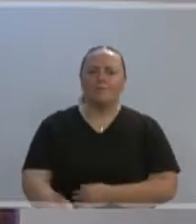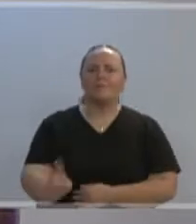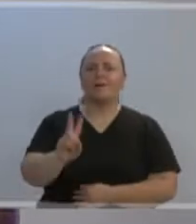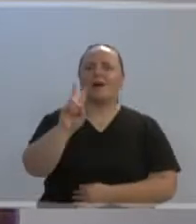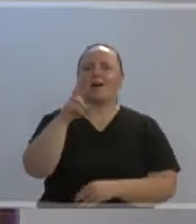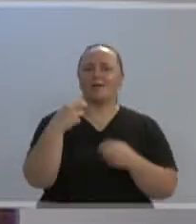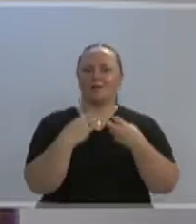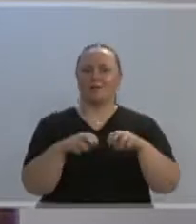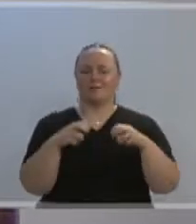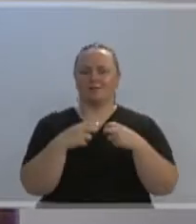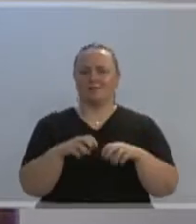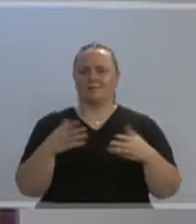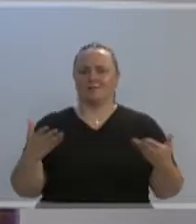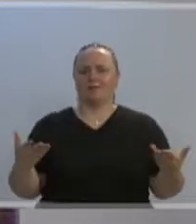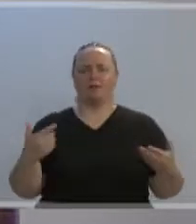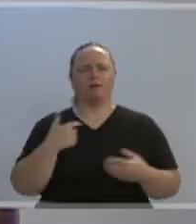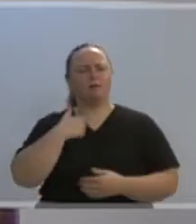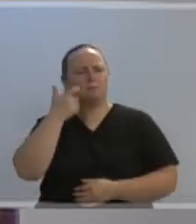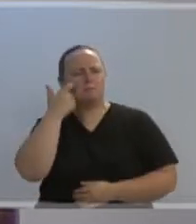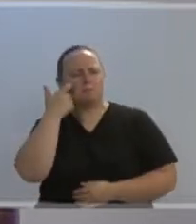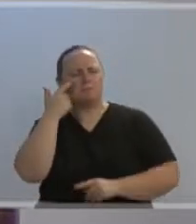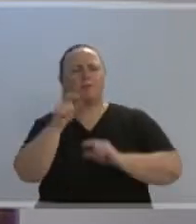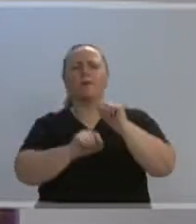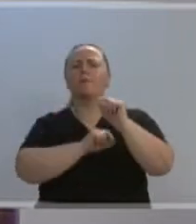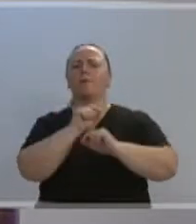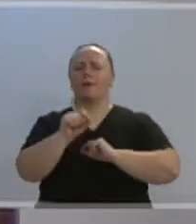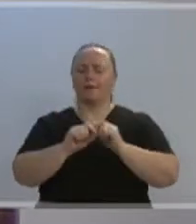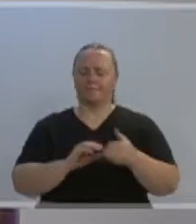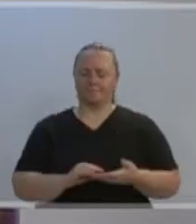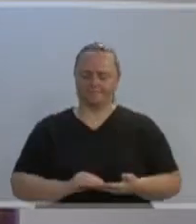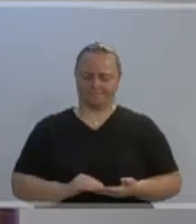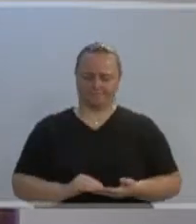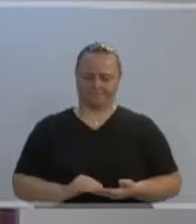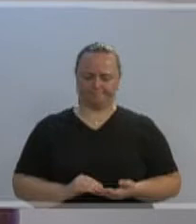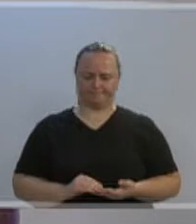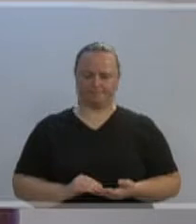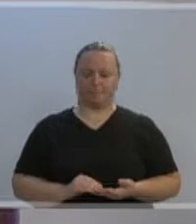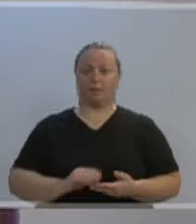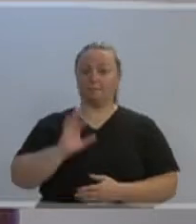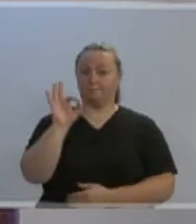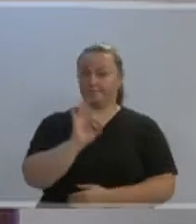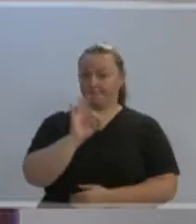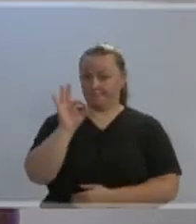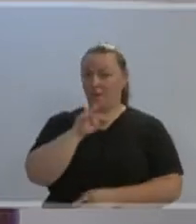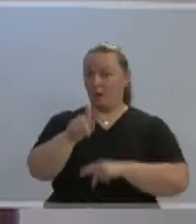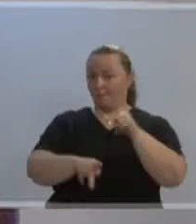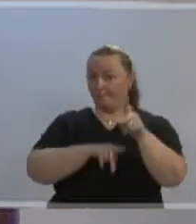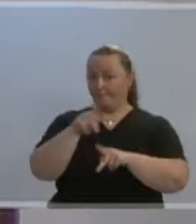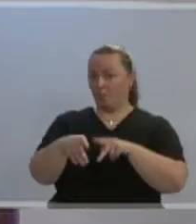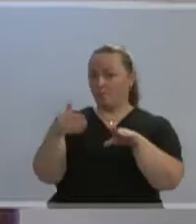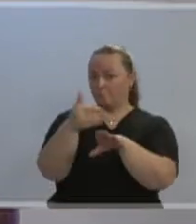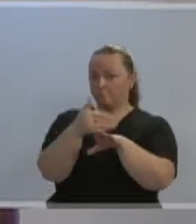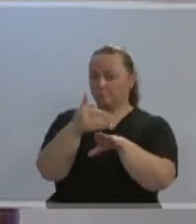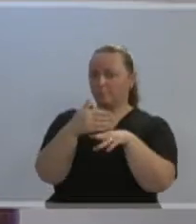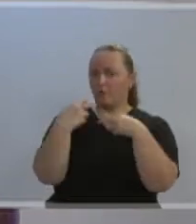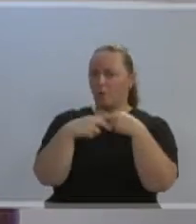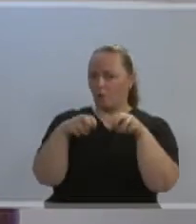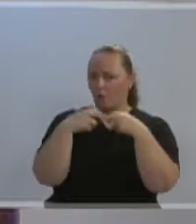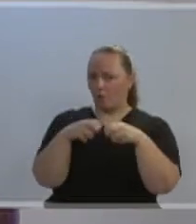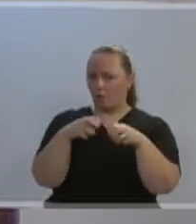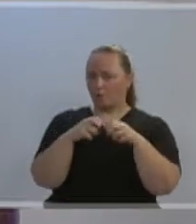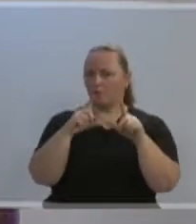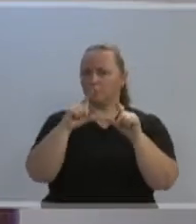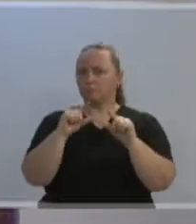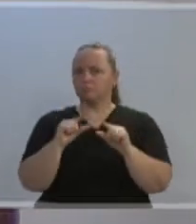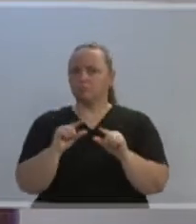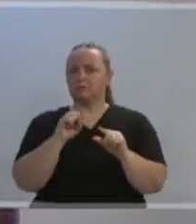coletivo. Inclusive, os números que eu tenho que foram passados, que o percentual da nossa população que frequenta o transporte coletivo na nossa cidade, ele é baixo